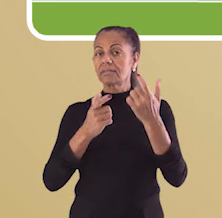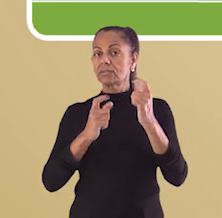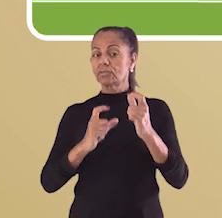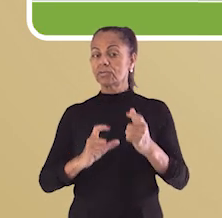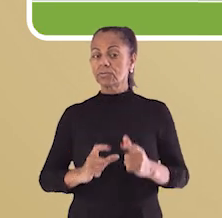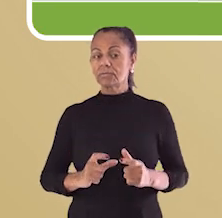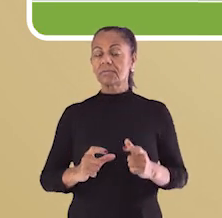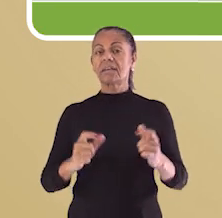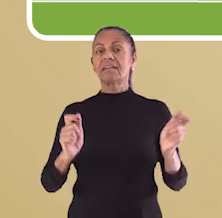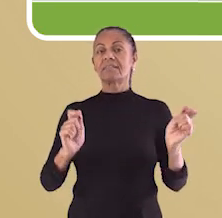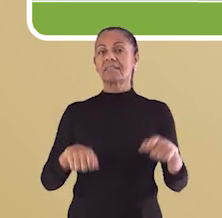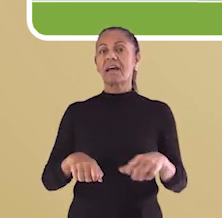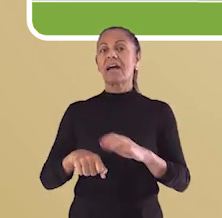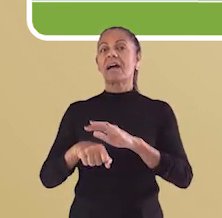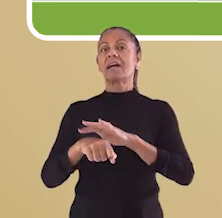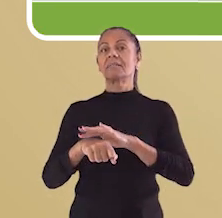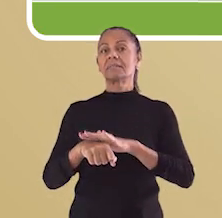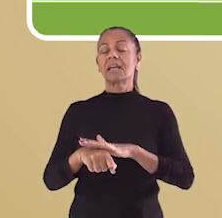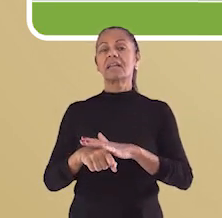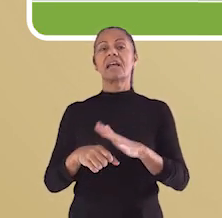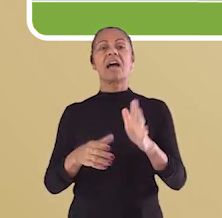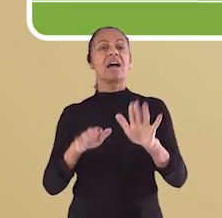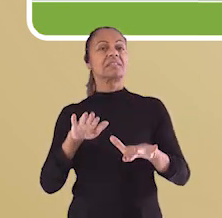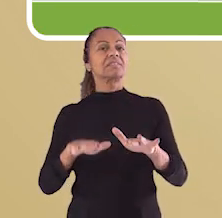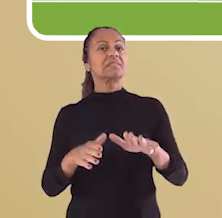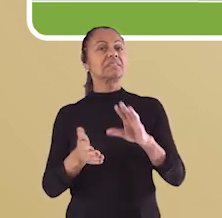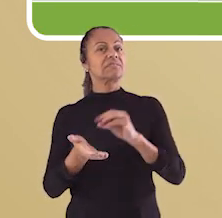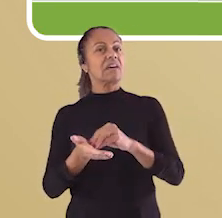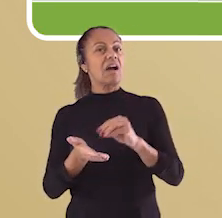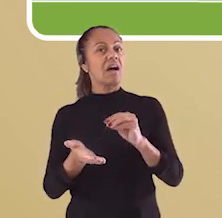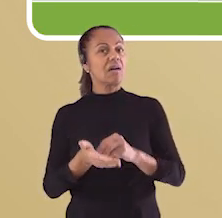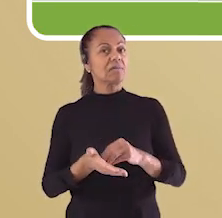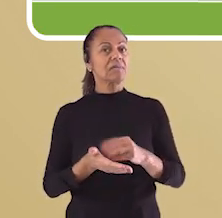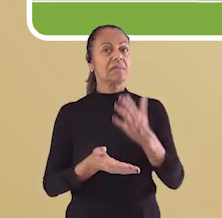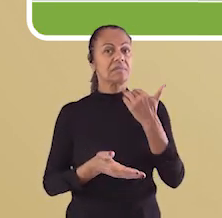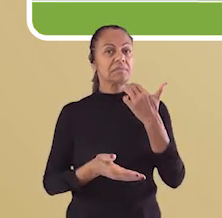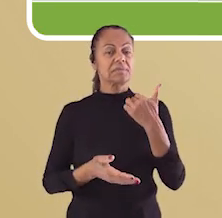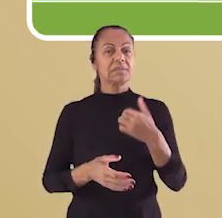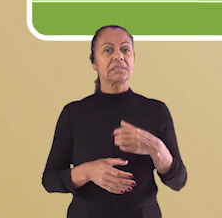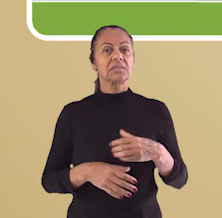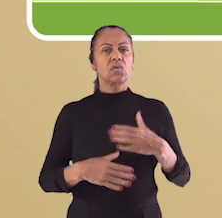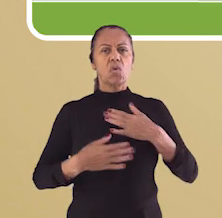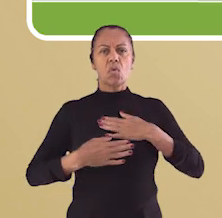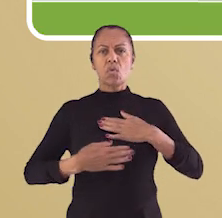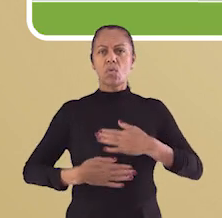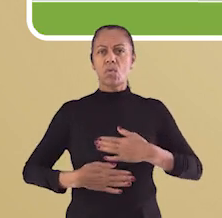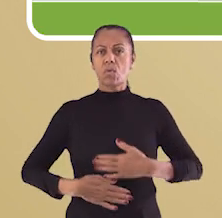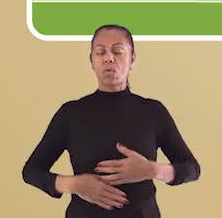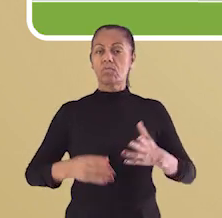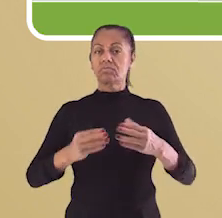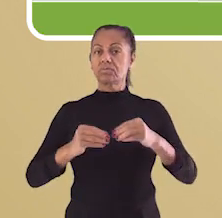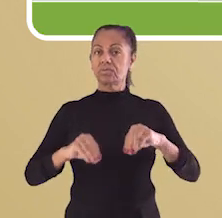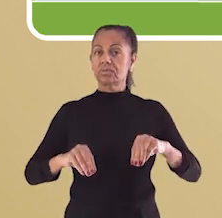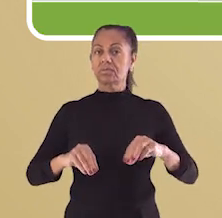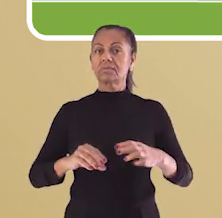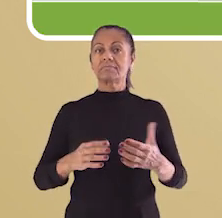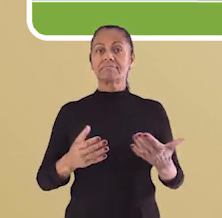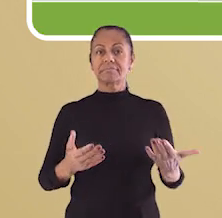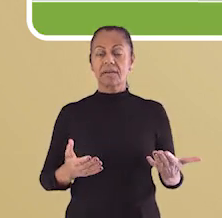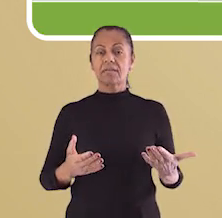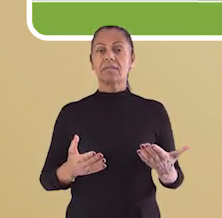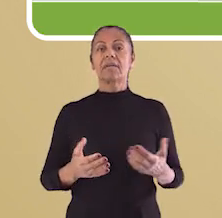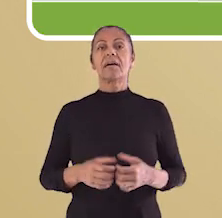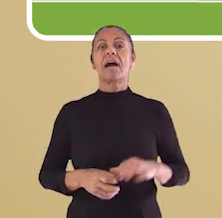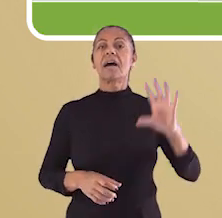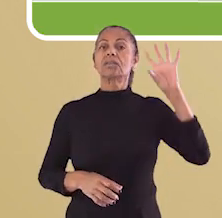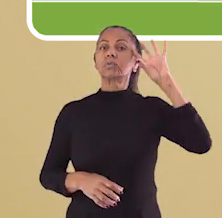que distúrbios alimentares causam problemas de saúde por meio do excesso ou falta de alimentos, prejudicando a nutrição do corpo. Em caso de